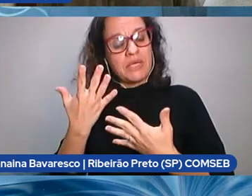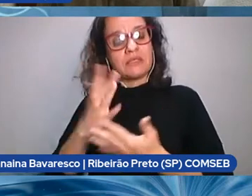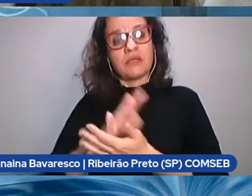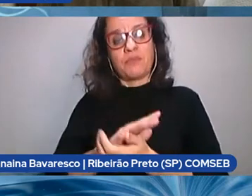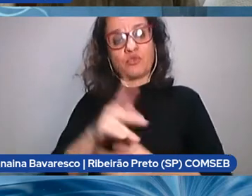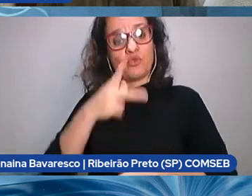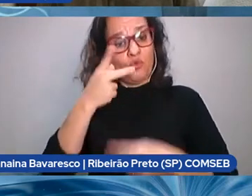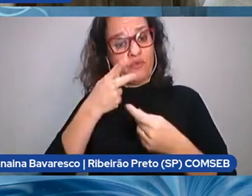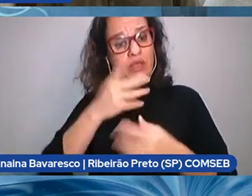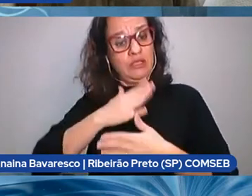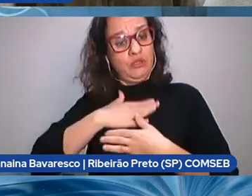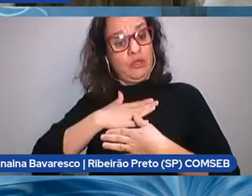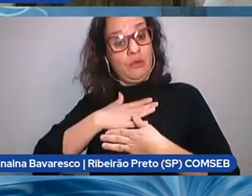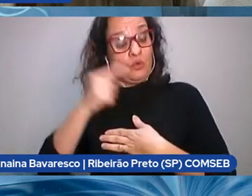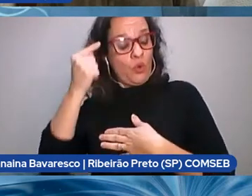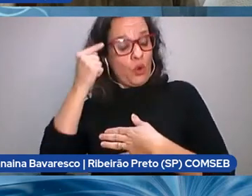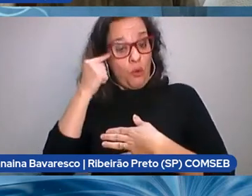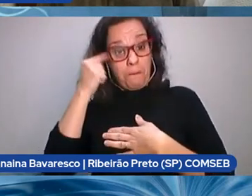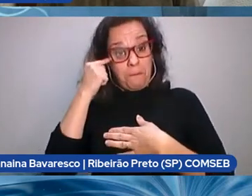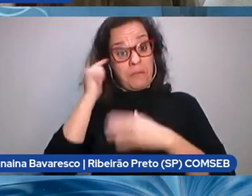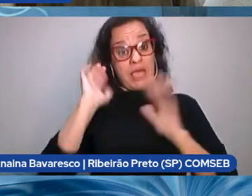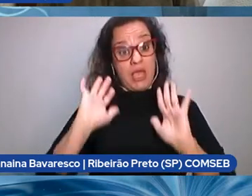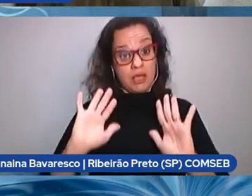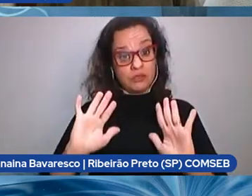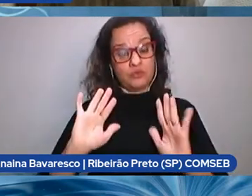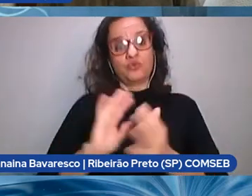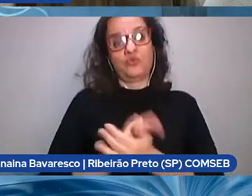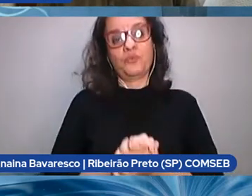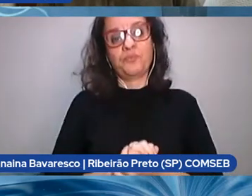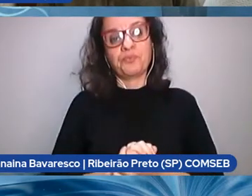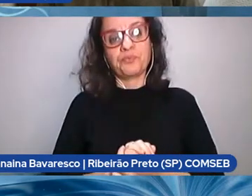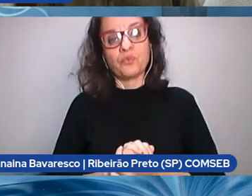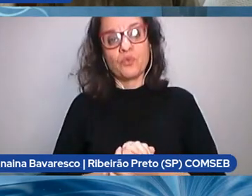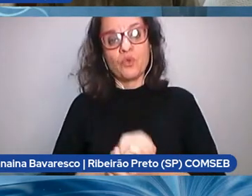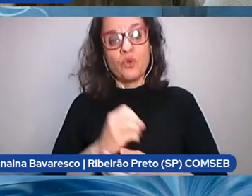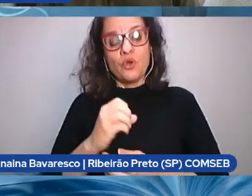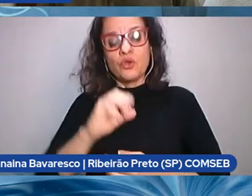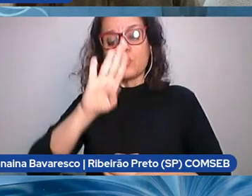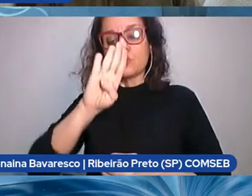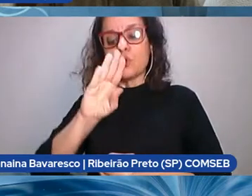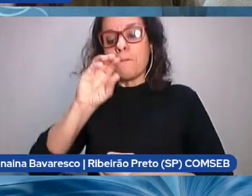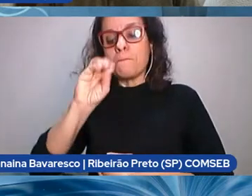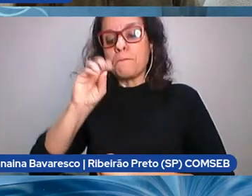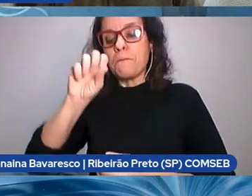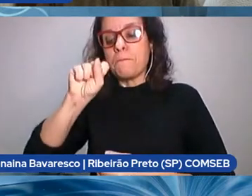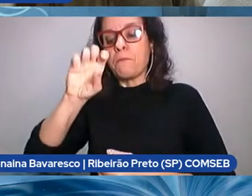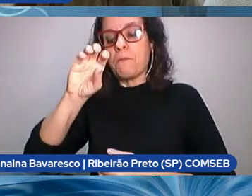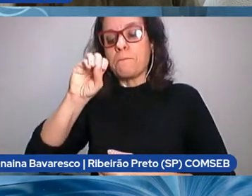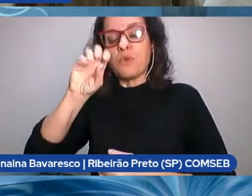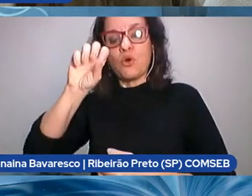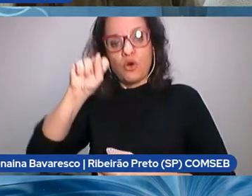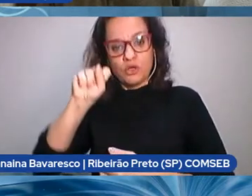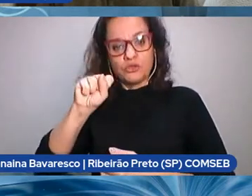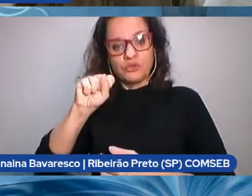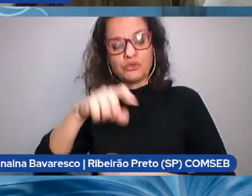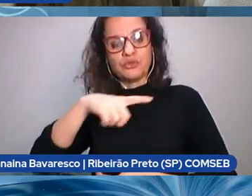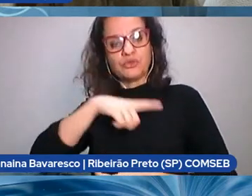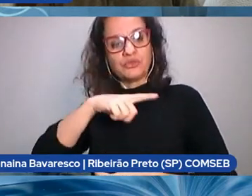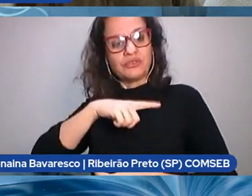falando aqui de impressão, o Otacílio está junto aqui, que os Bozos aí têm uma pinta de ser